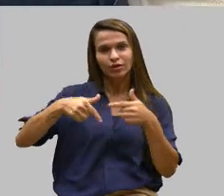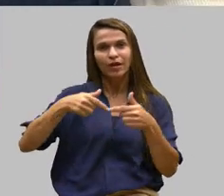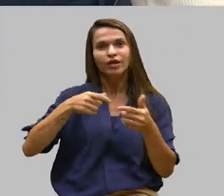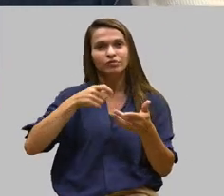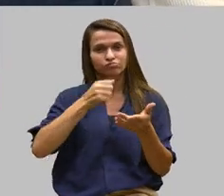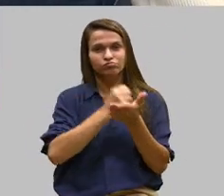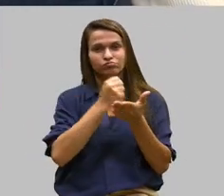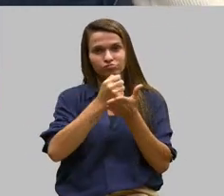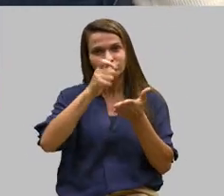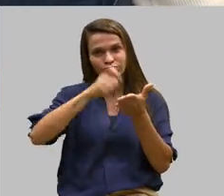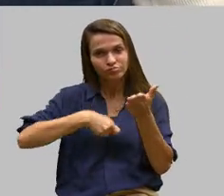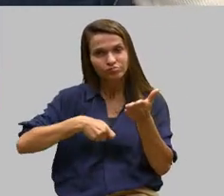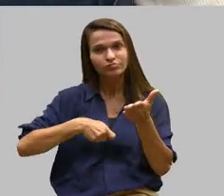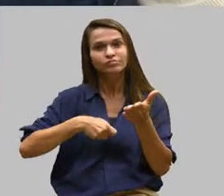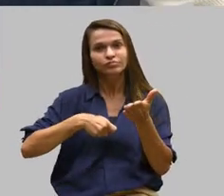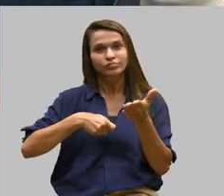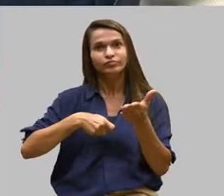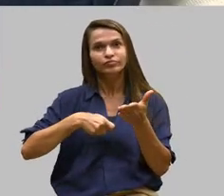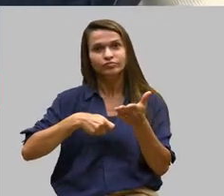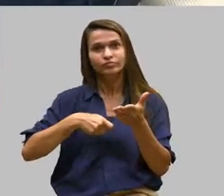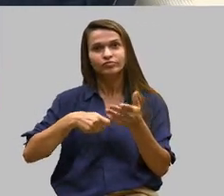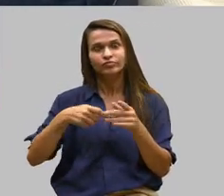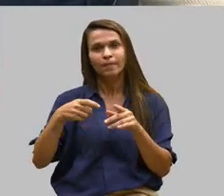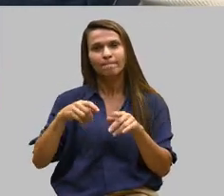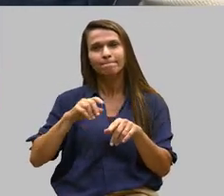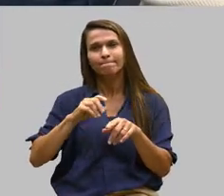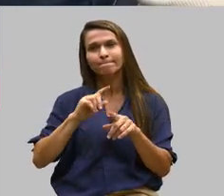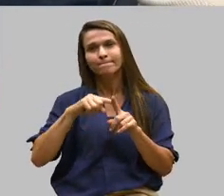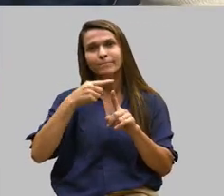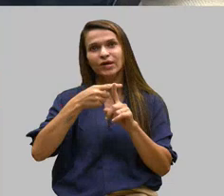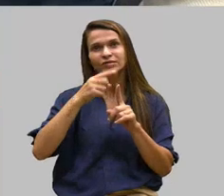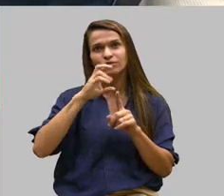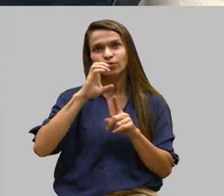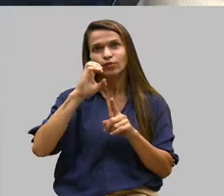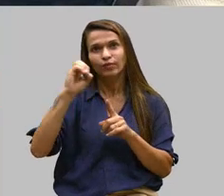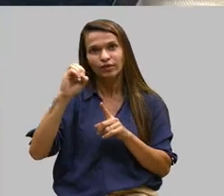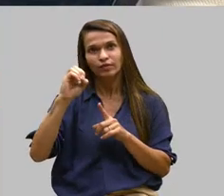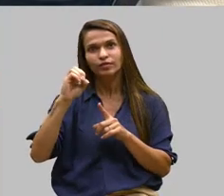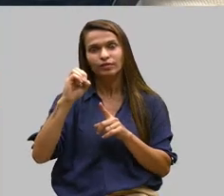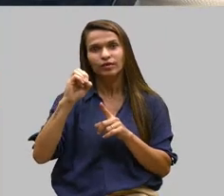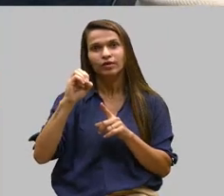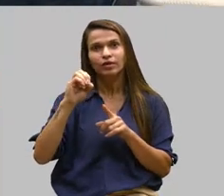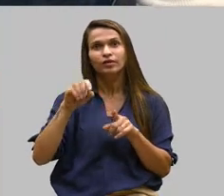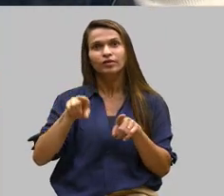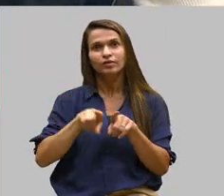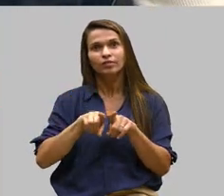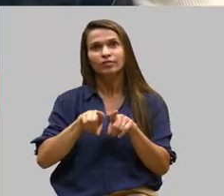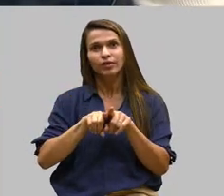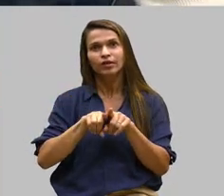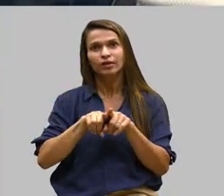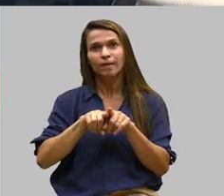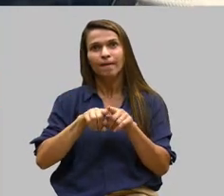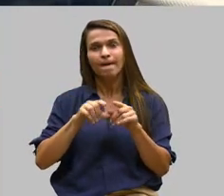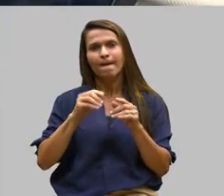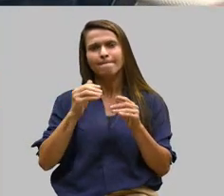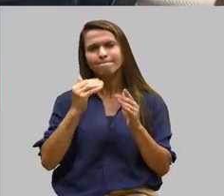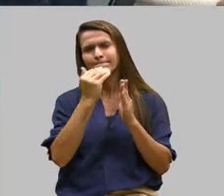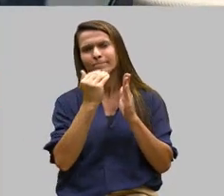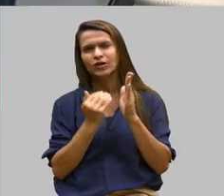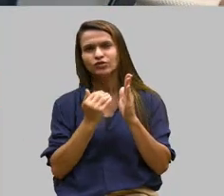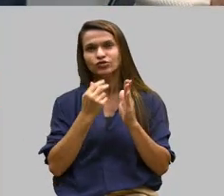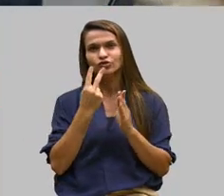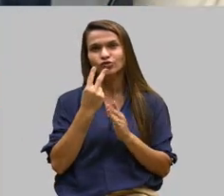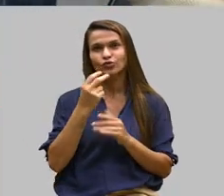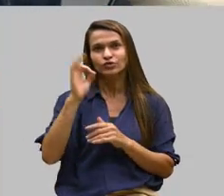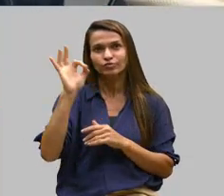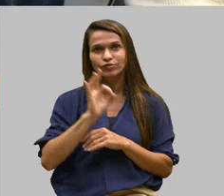mais 50 esportes né O Bernardo tá aqui dentro outros e o nosso desenvolver né é menos de 2%. então